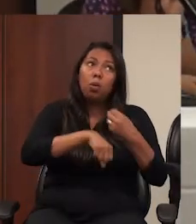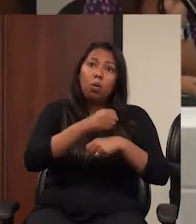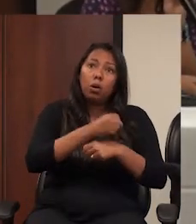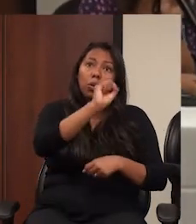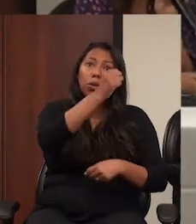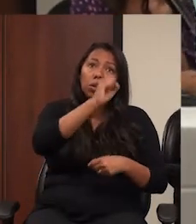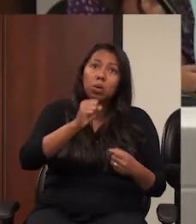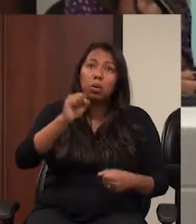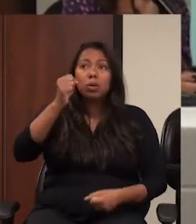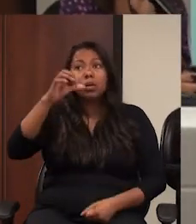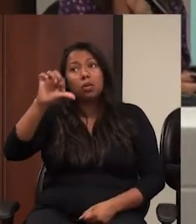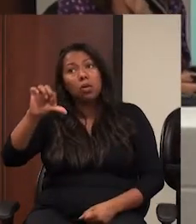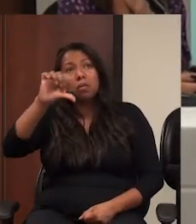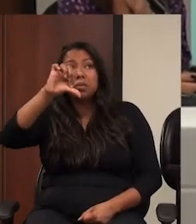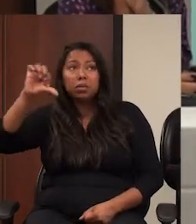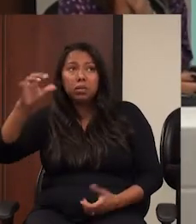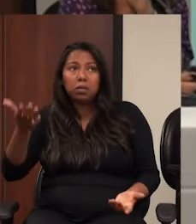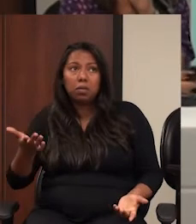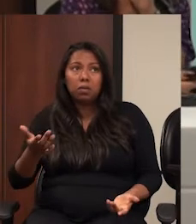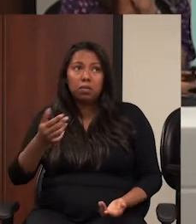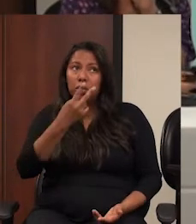de 2015, né?